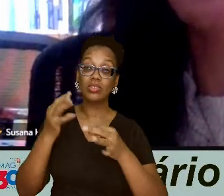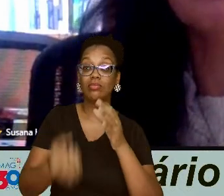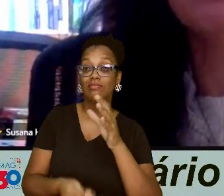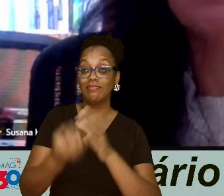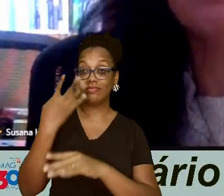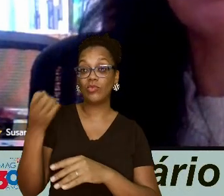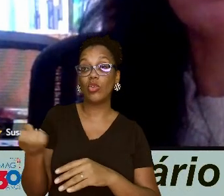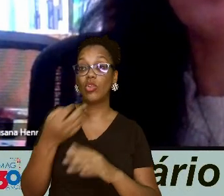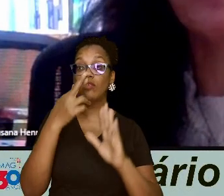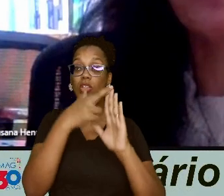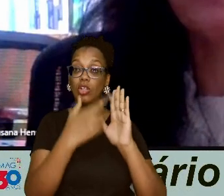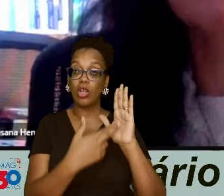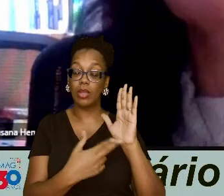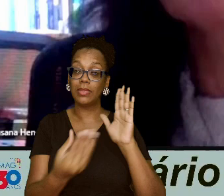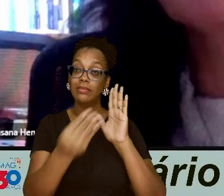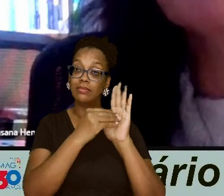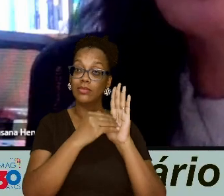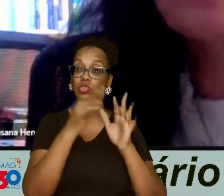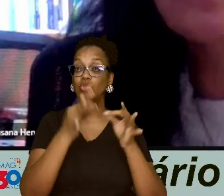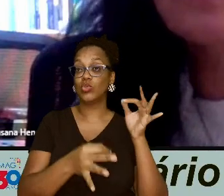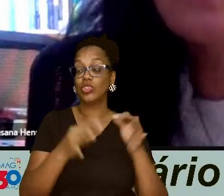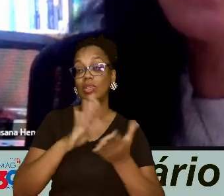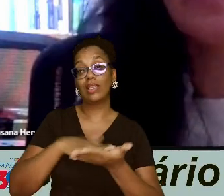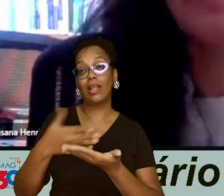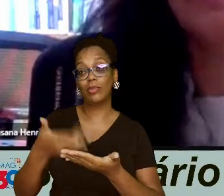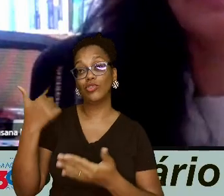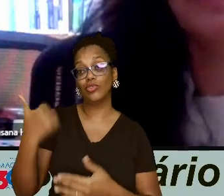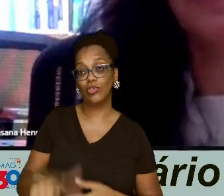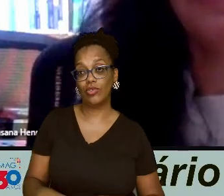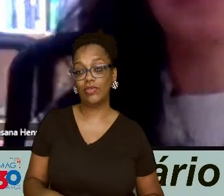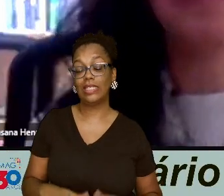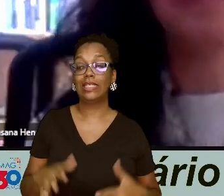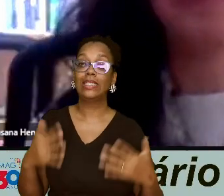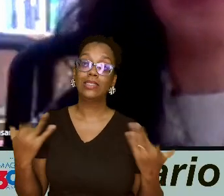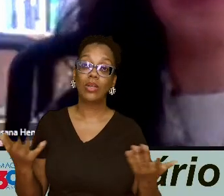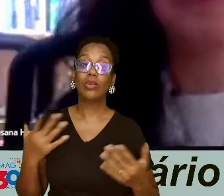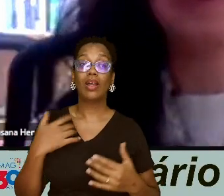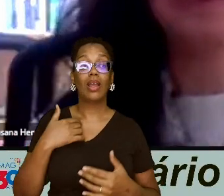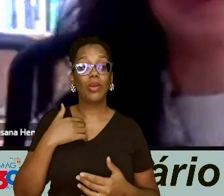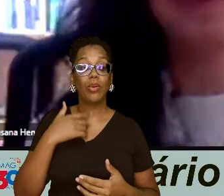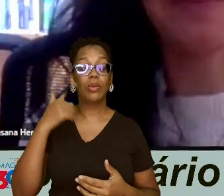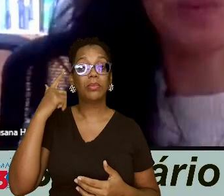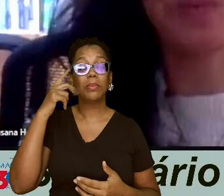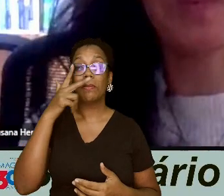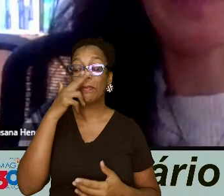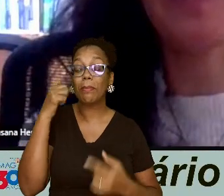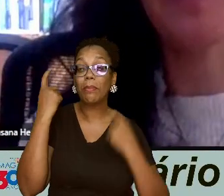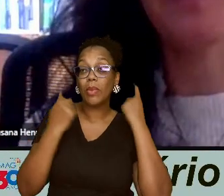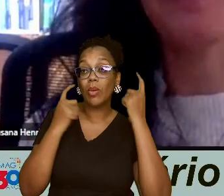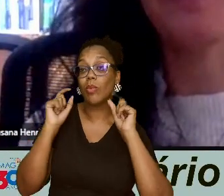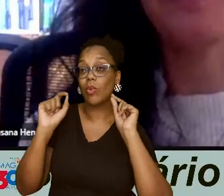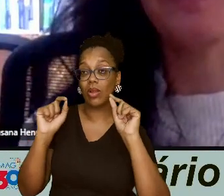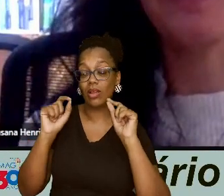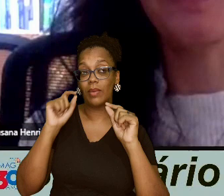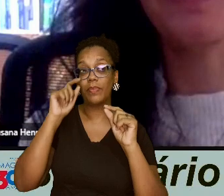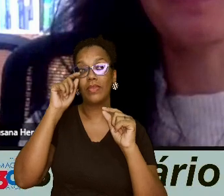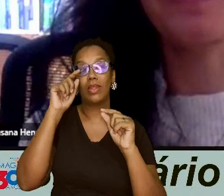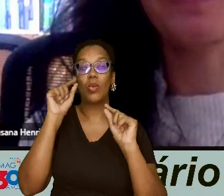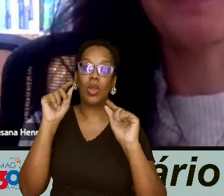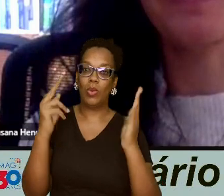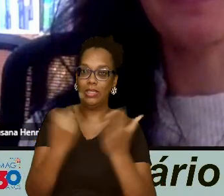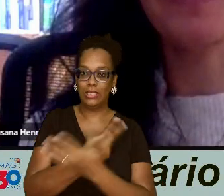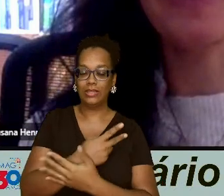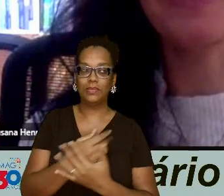norma no ordenamento jurídico e vai ser interpretada novamente. Então, eu tenho essa interpretação que... o que que acontece?